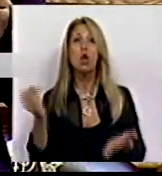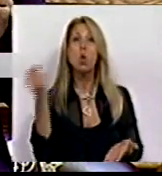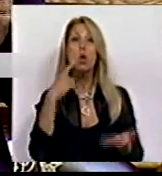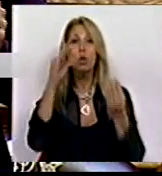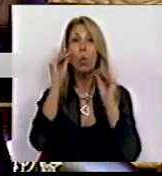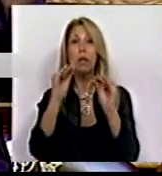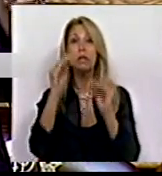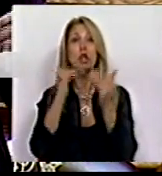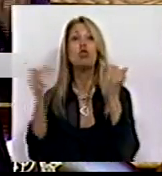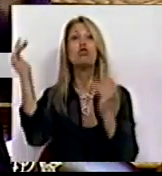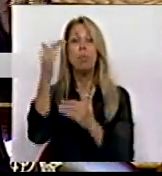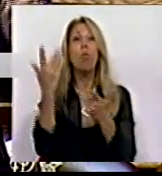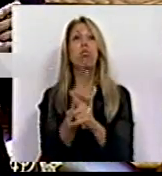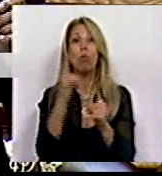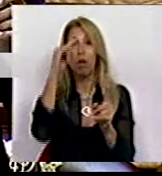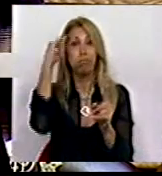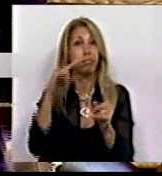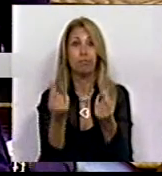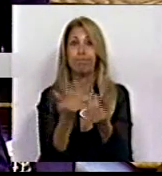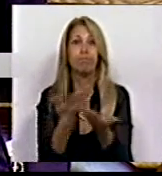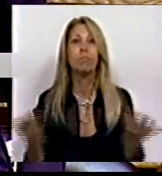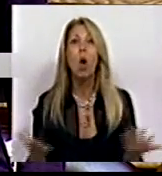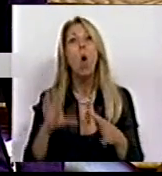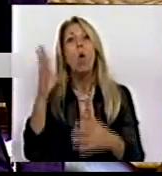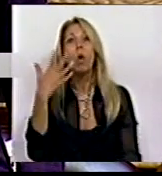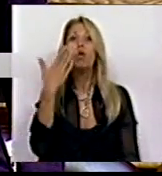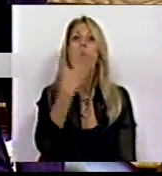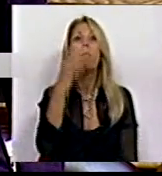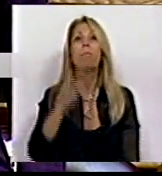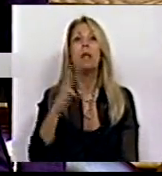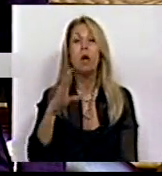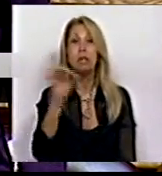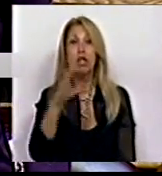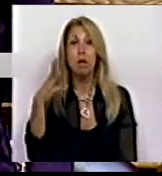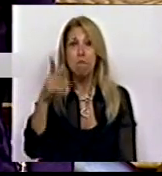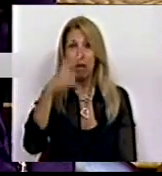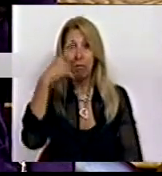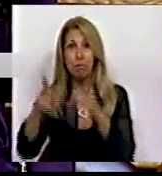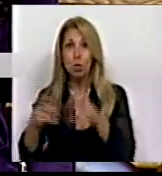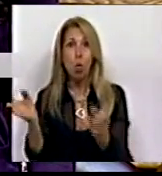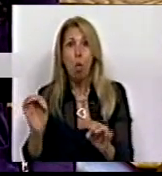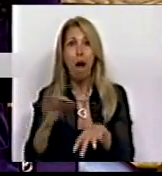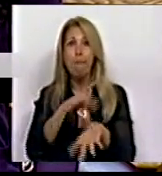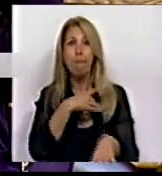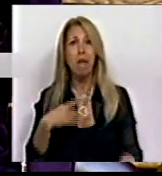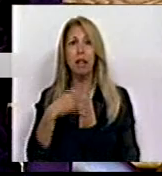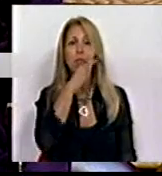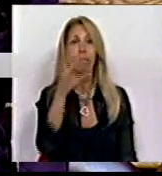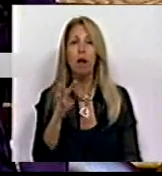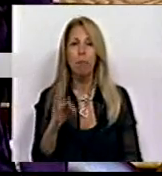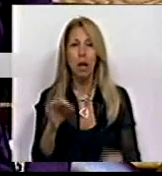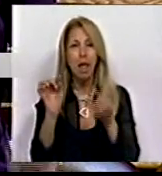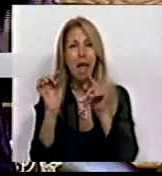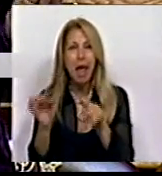dificuldades económicas, ou quando 1 milhão e 600 mil utentes não têm médico de família. Esta não é, sem sombras de dúvidas, as